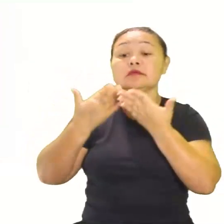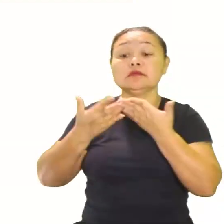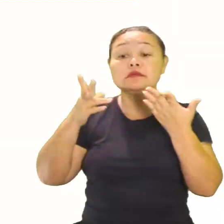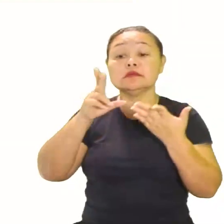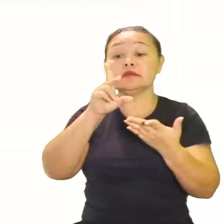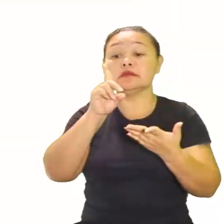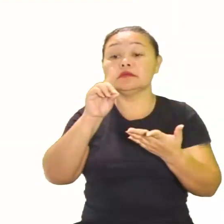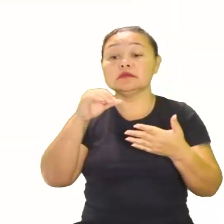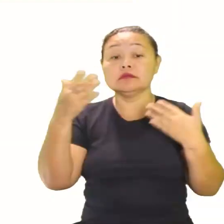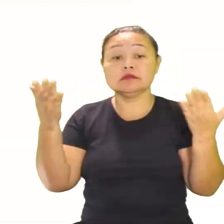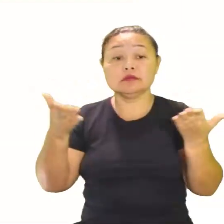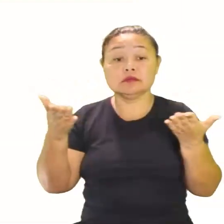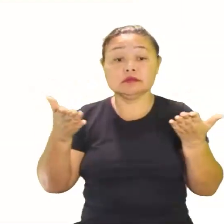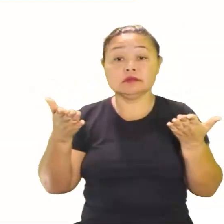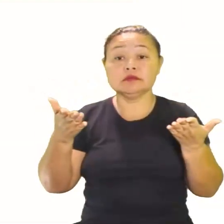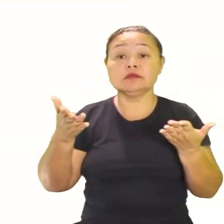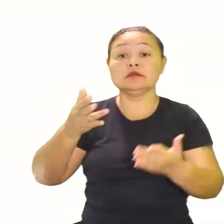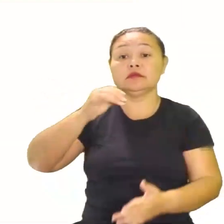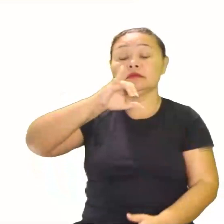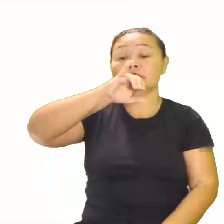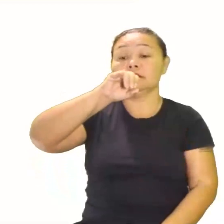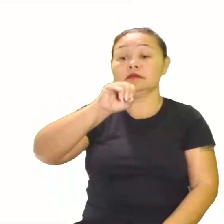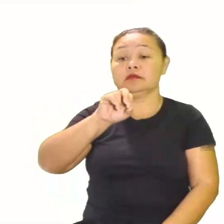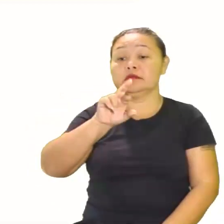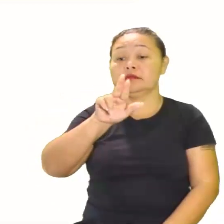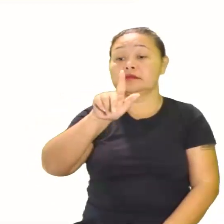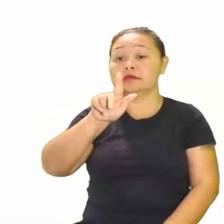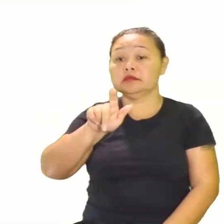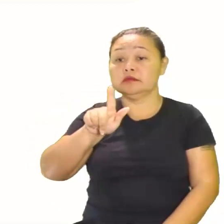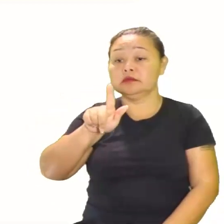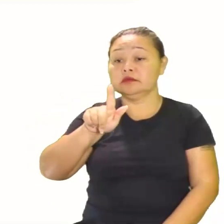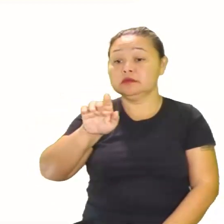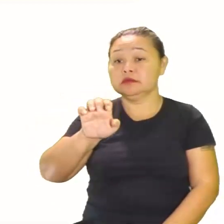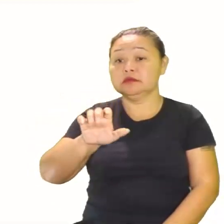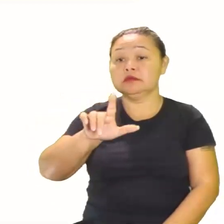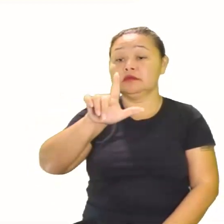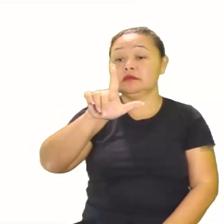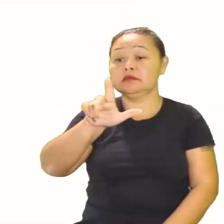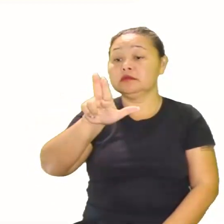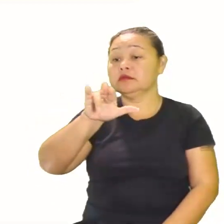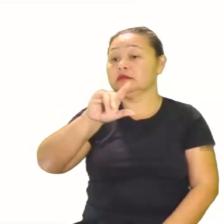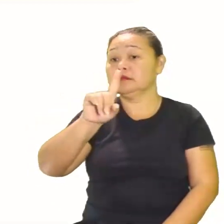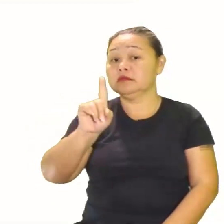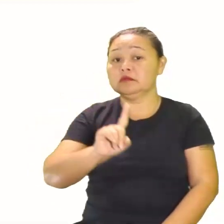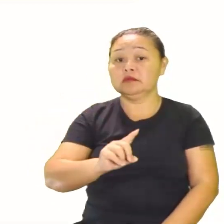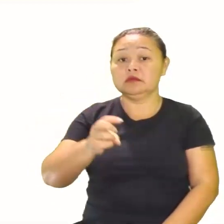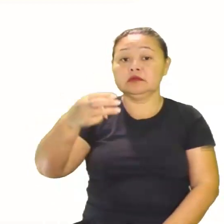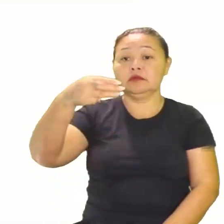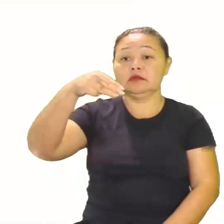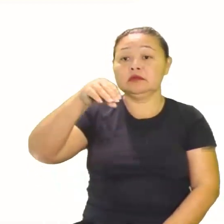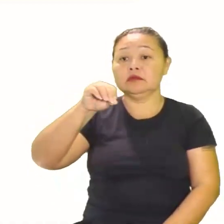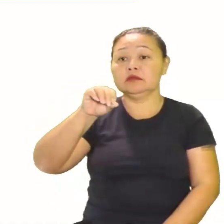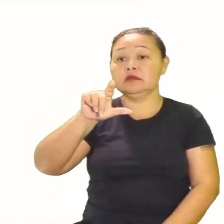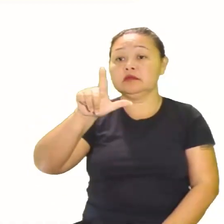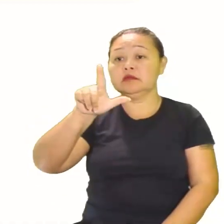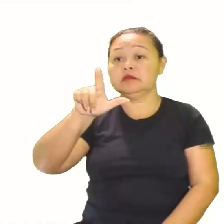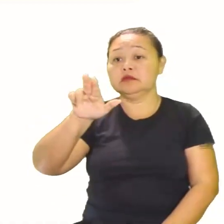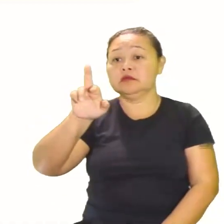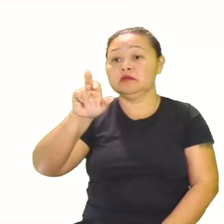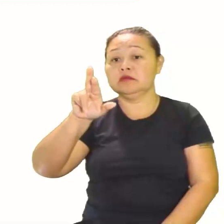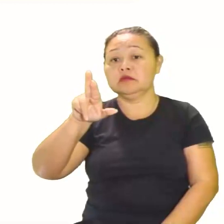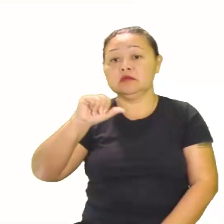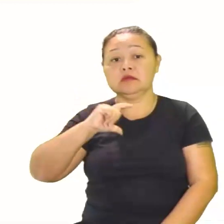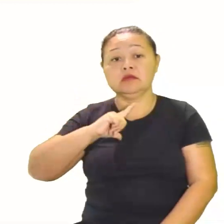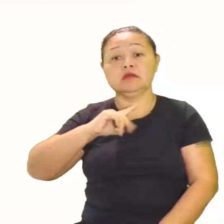de hoje é a escola Jorge Luiz Moulais. Uma extensão da Ricardo